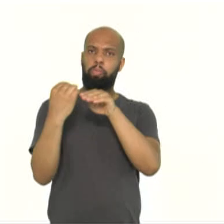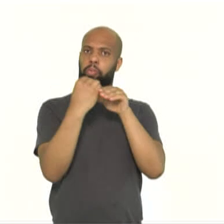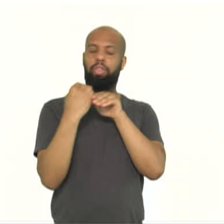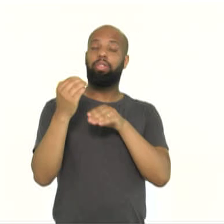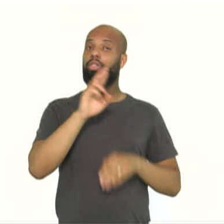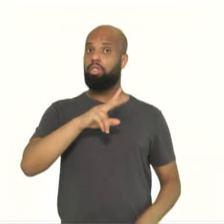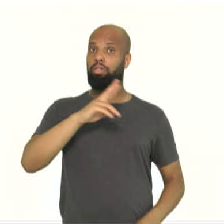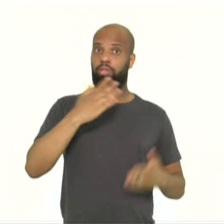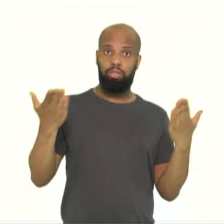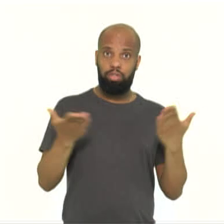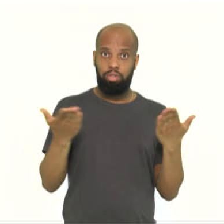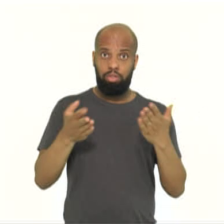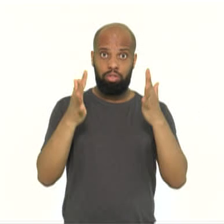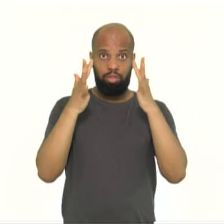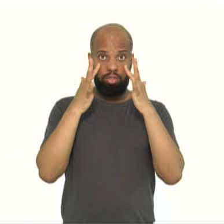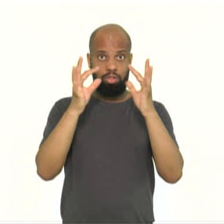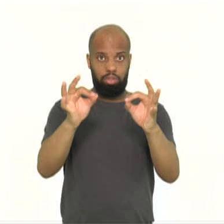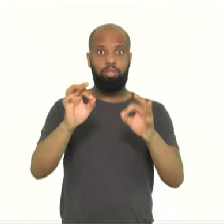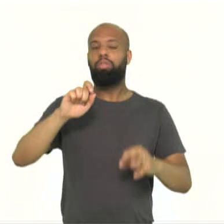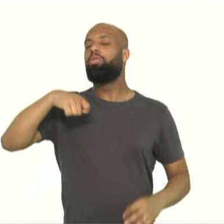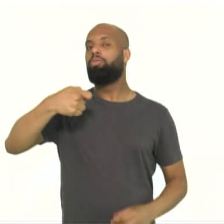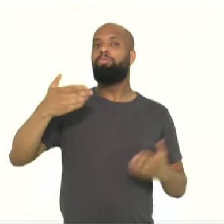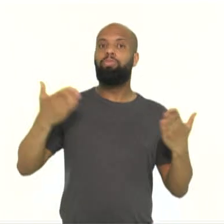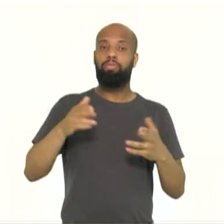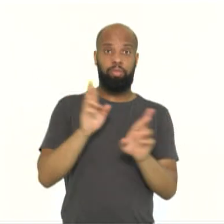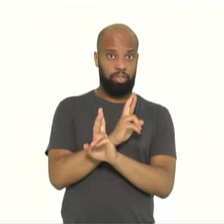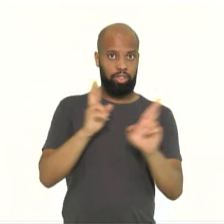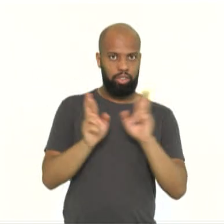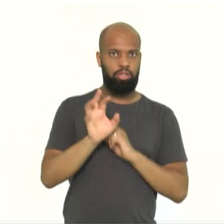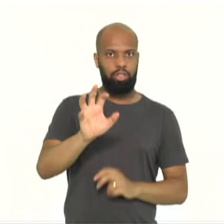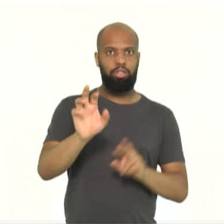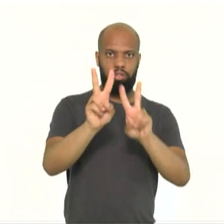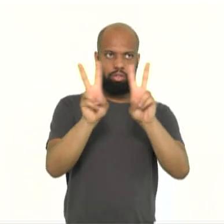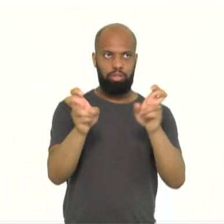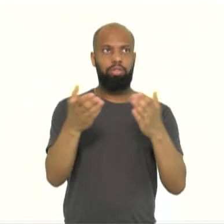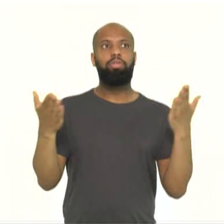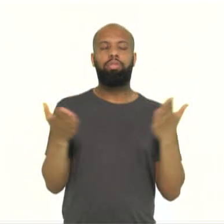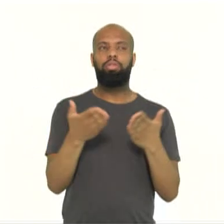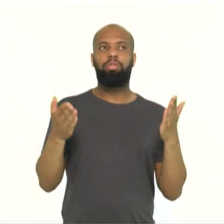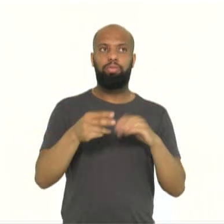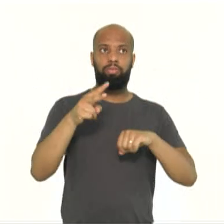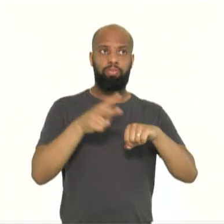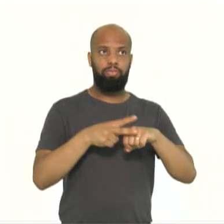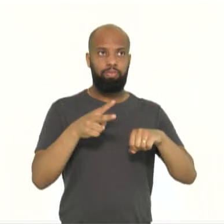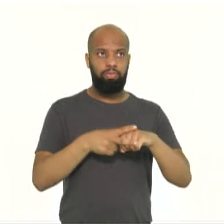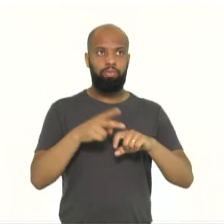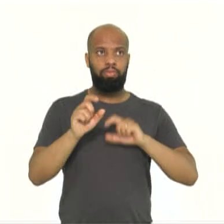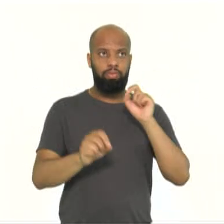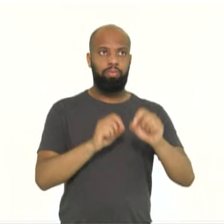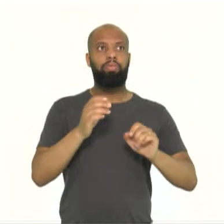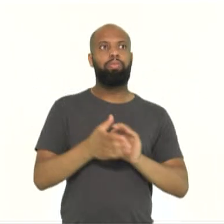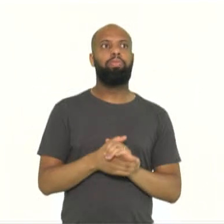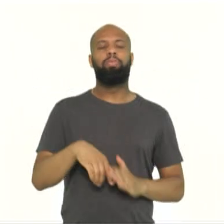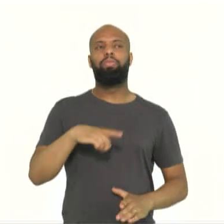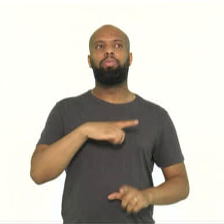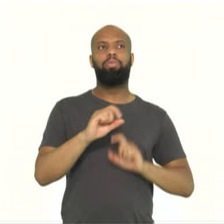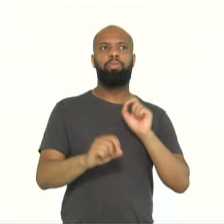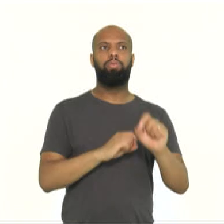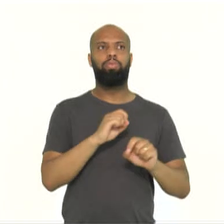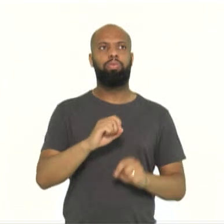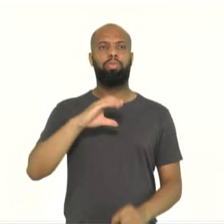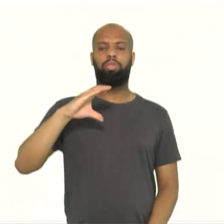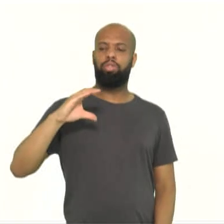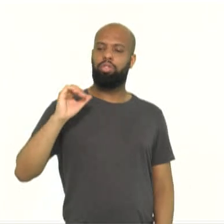peço bastante atenção de vocês com relação a isso. Los verbos de cambio vocálico, o que quer dizer